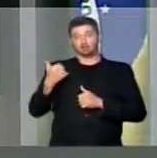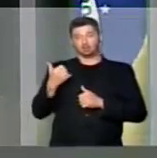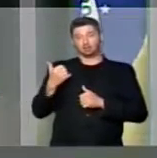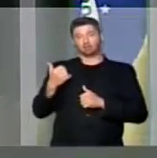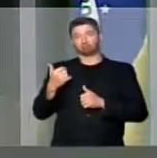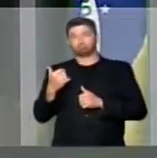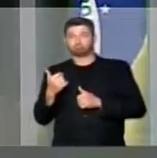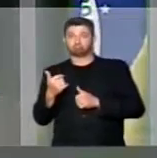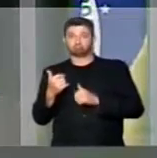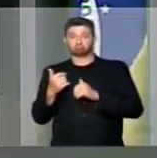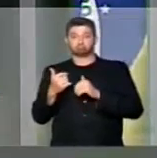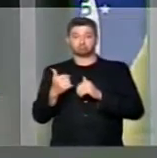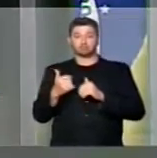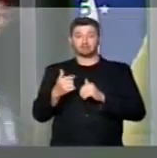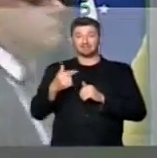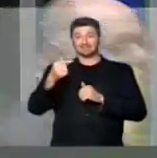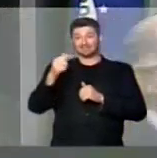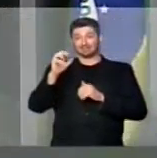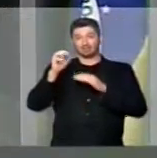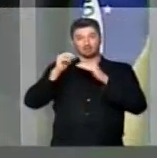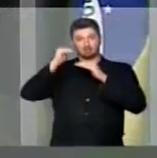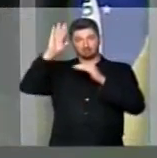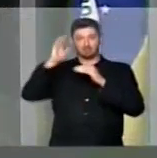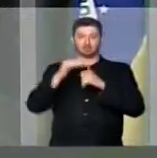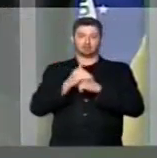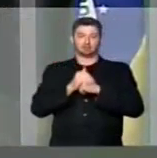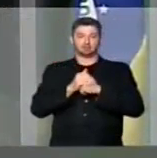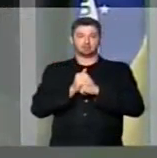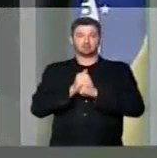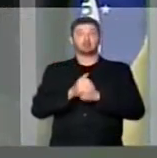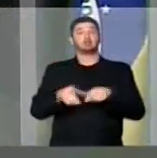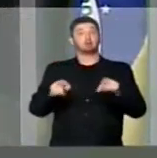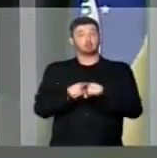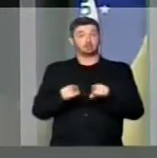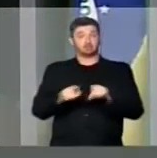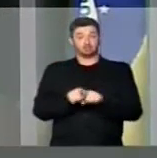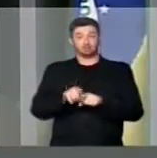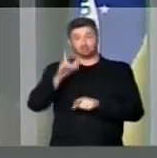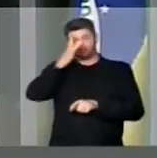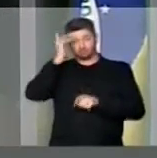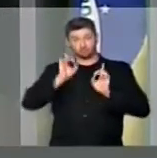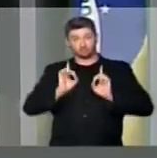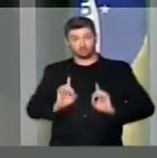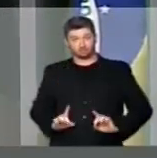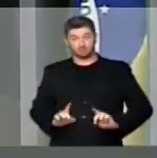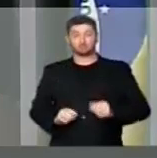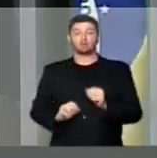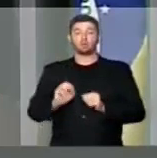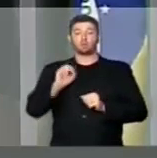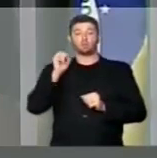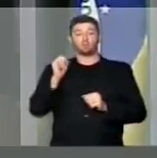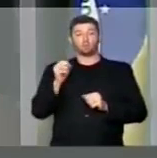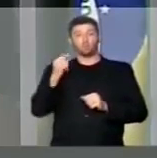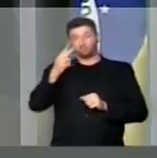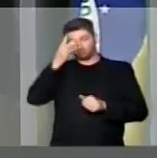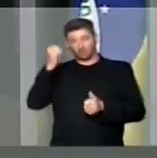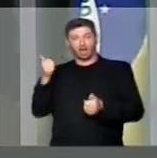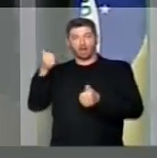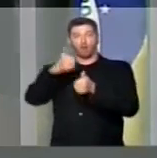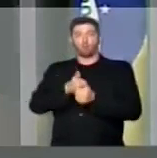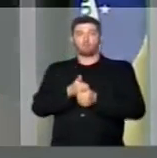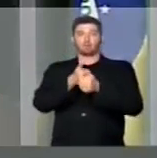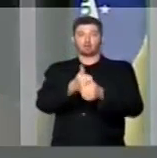igual ou superior a 70 anos de idade, bem como para a pessoa com deficiência e seu